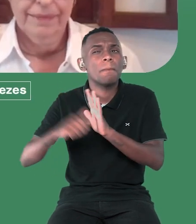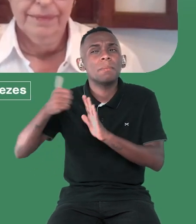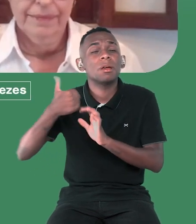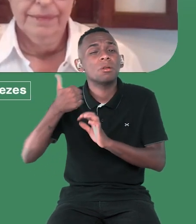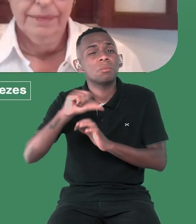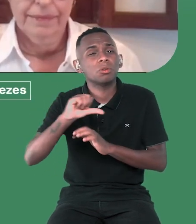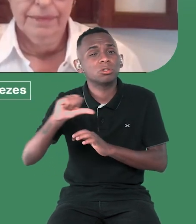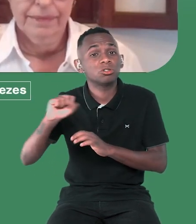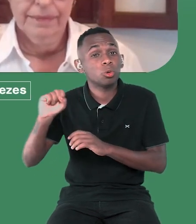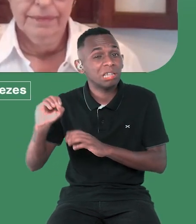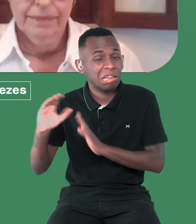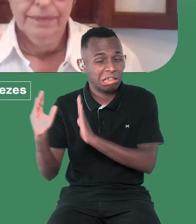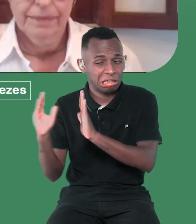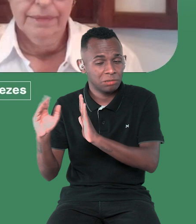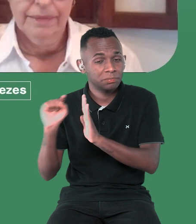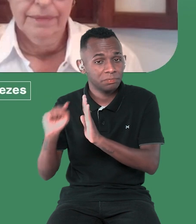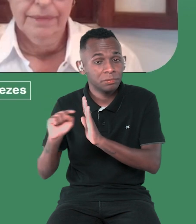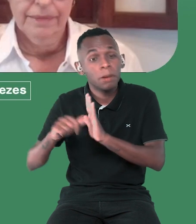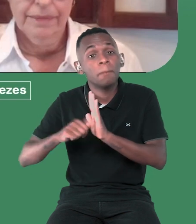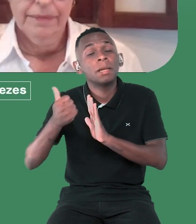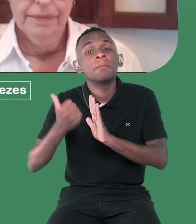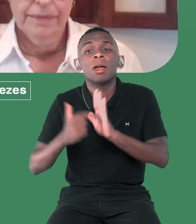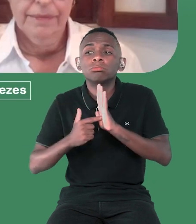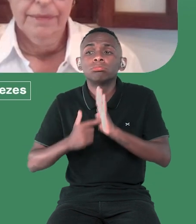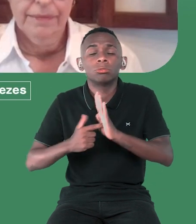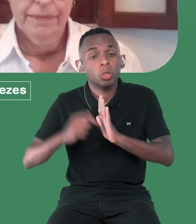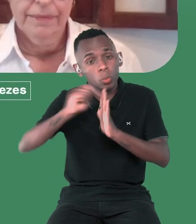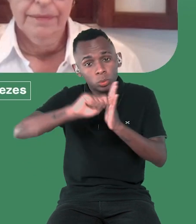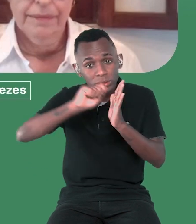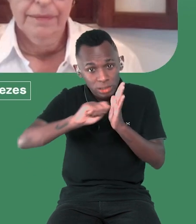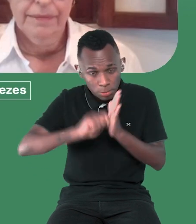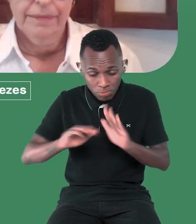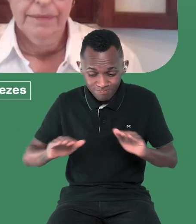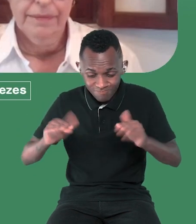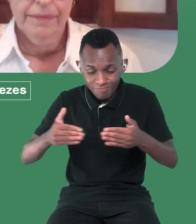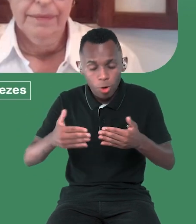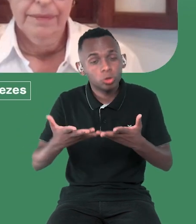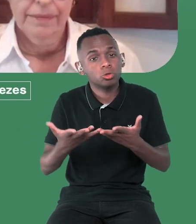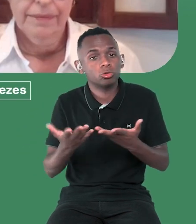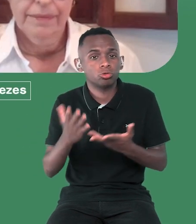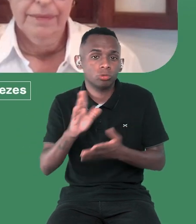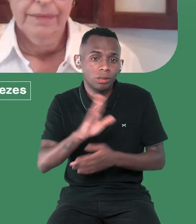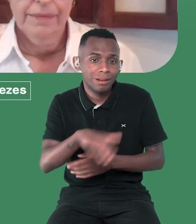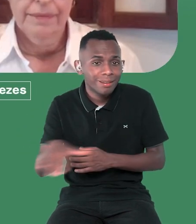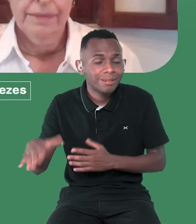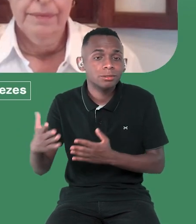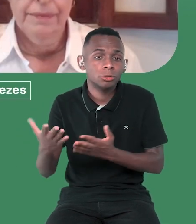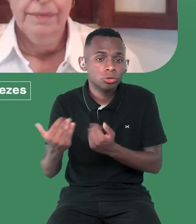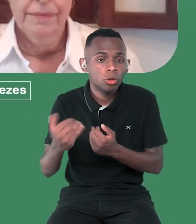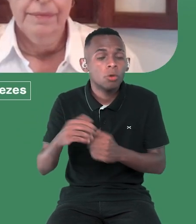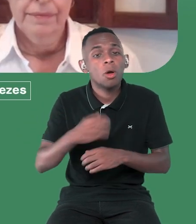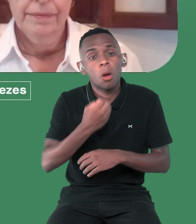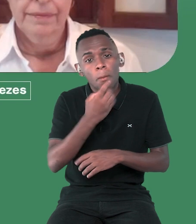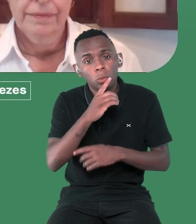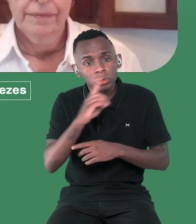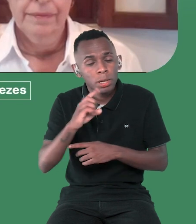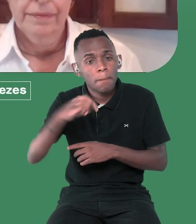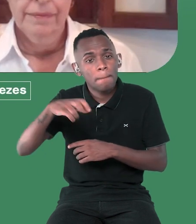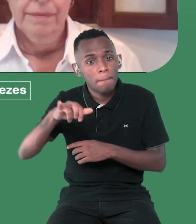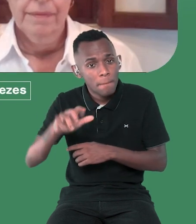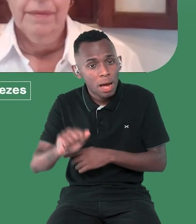80, e o primeiro livro que eu escrevi voltado para a infância foi o Bom Dia, Ana Maria, e